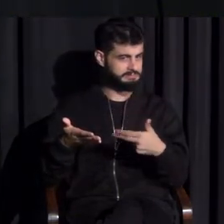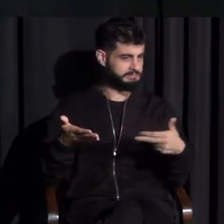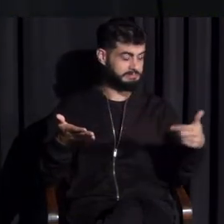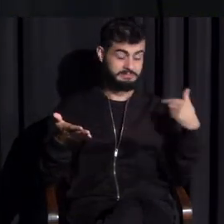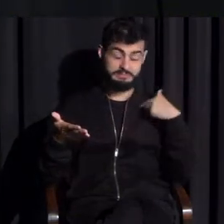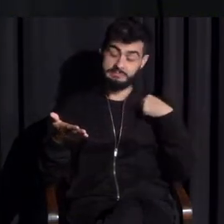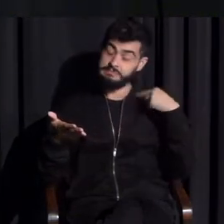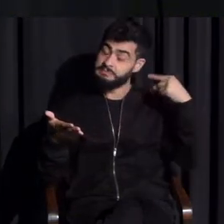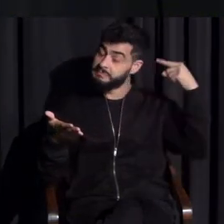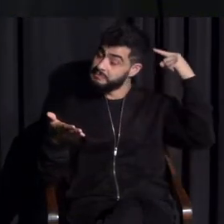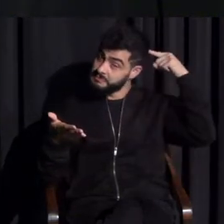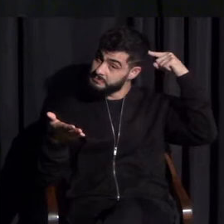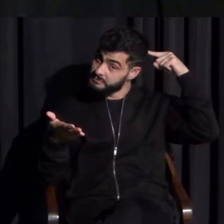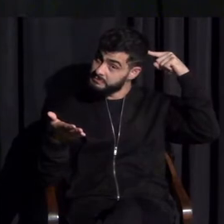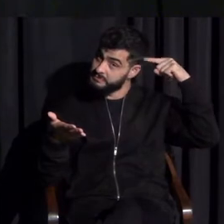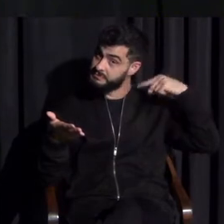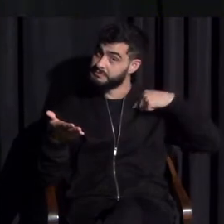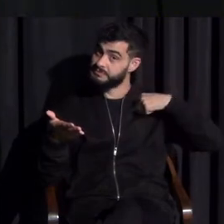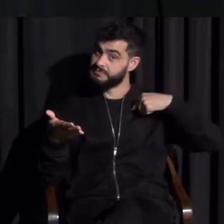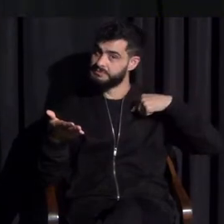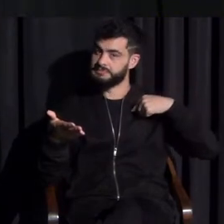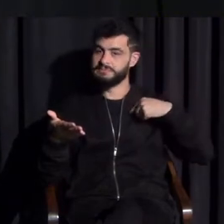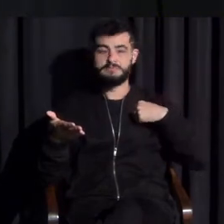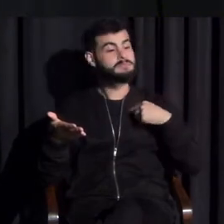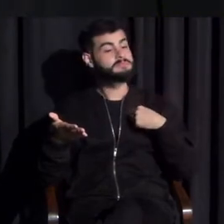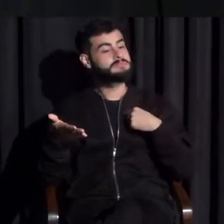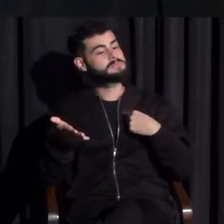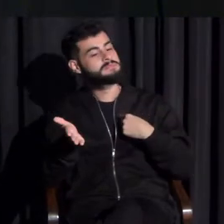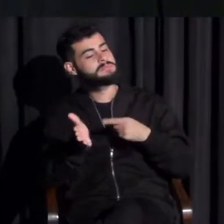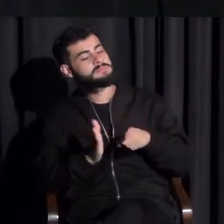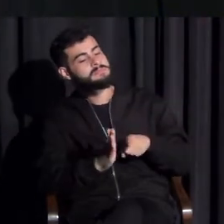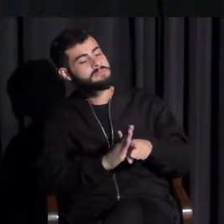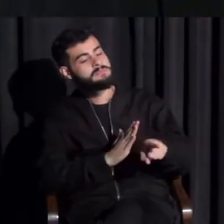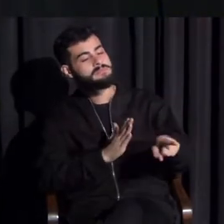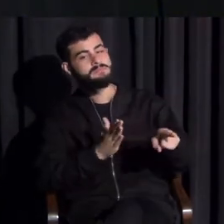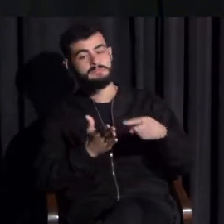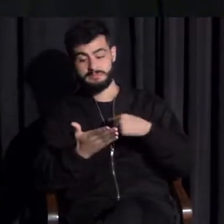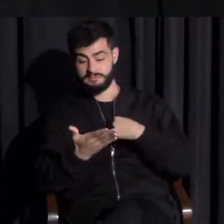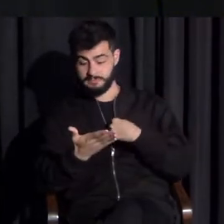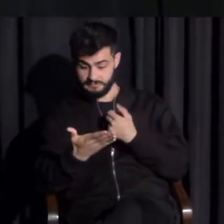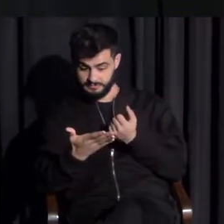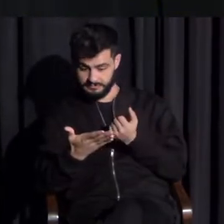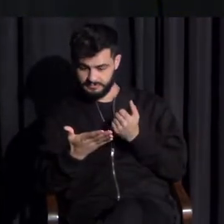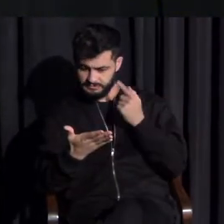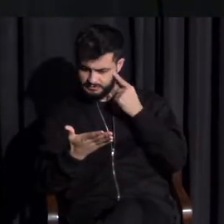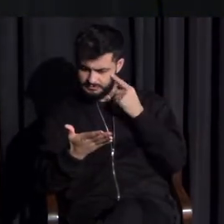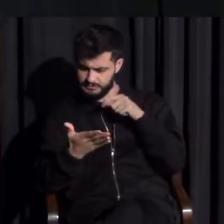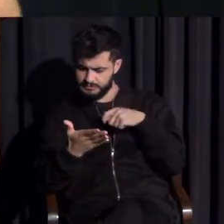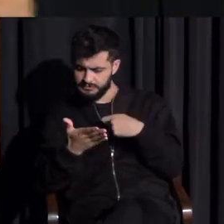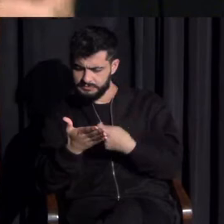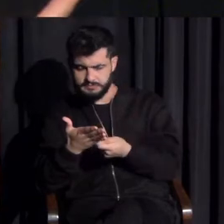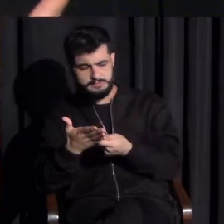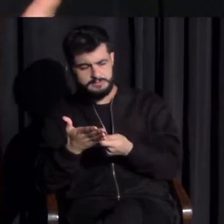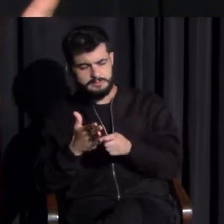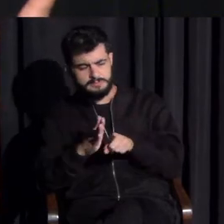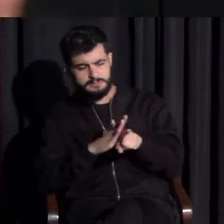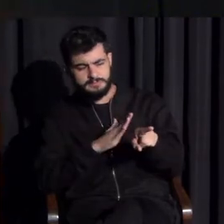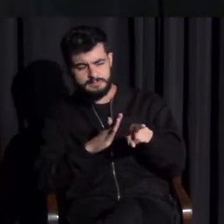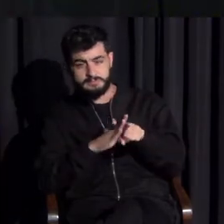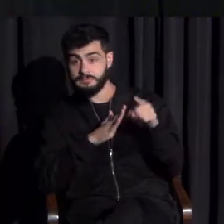eu tinha para oferecer para esse desenho? Eu tinha uma série de